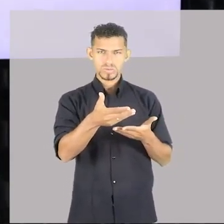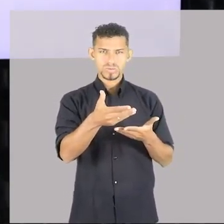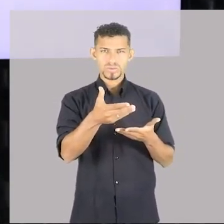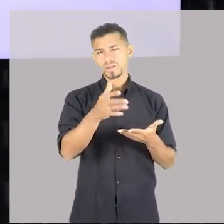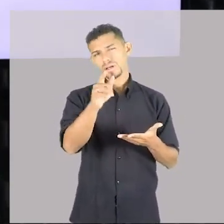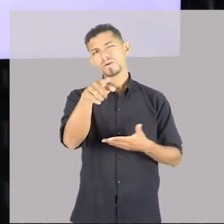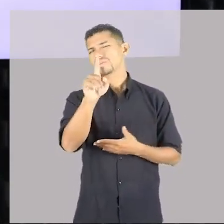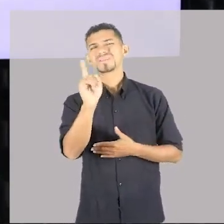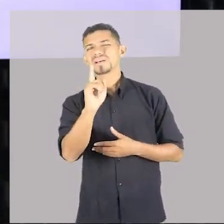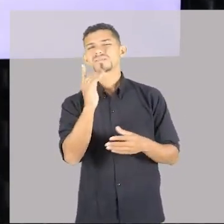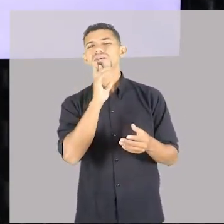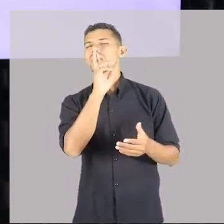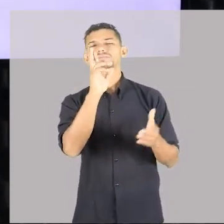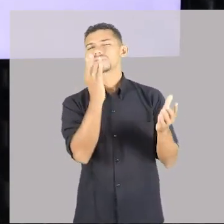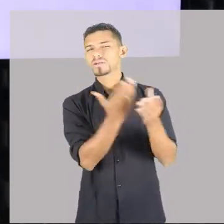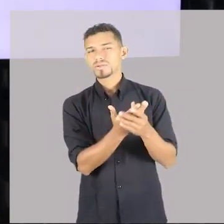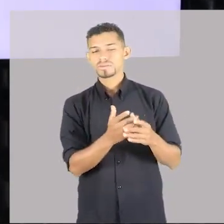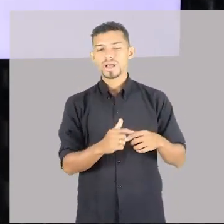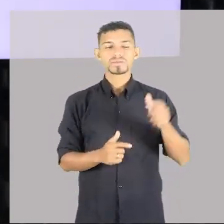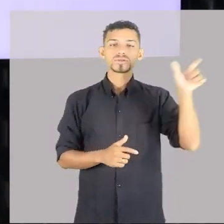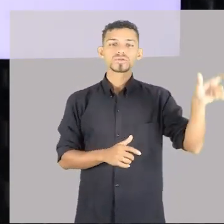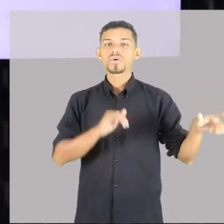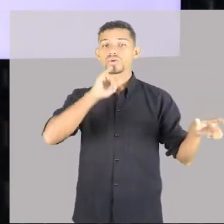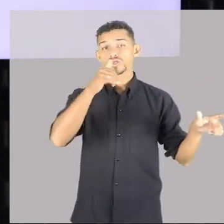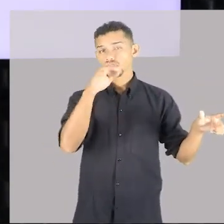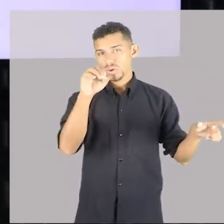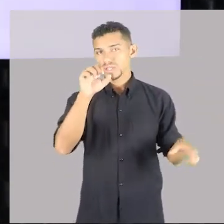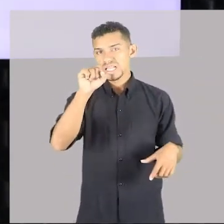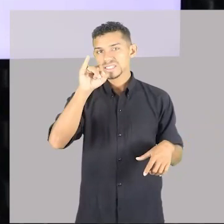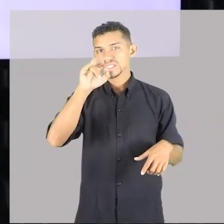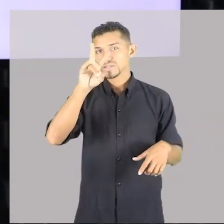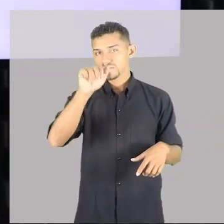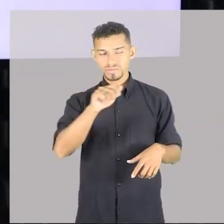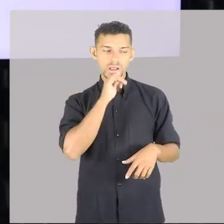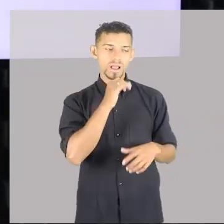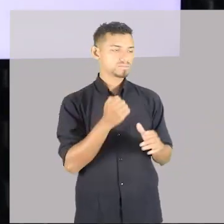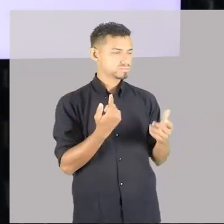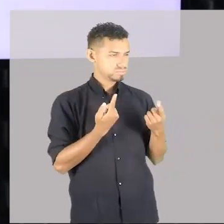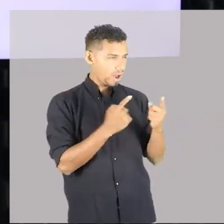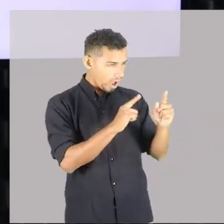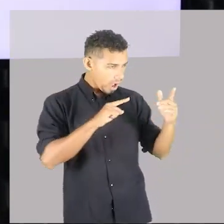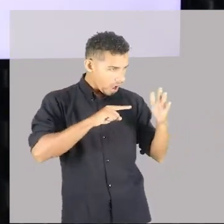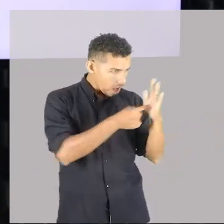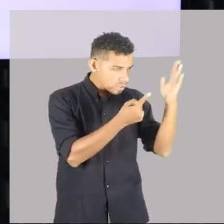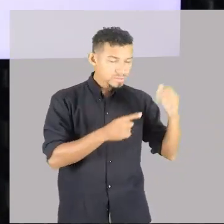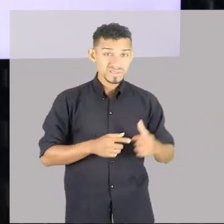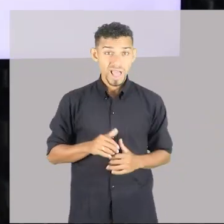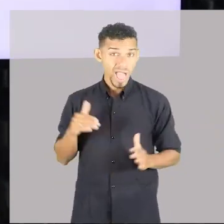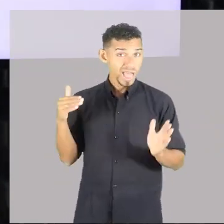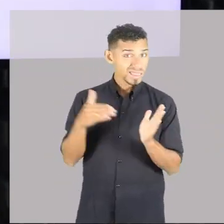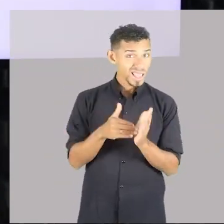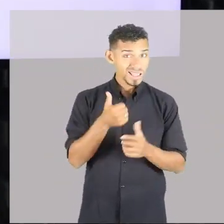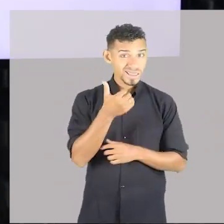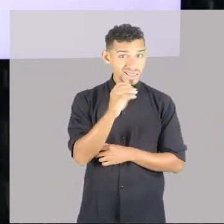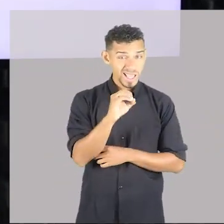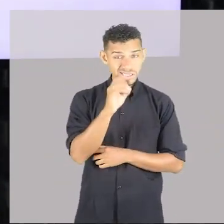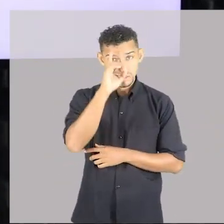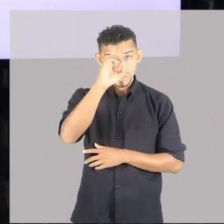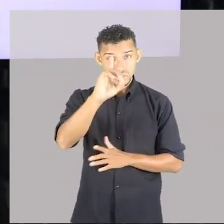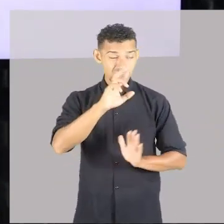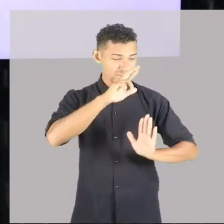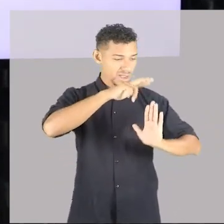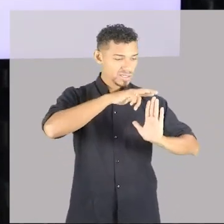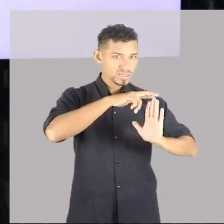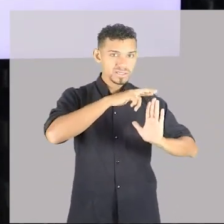não vai responder um processo, mas o João da Silva recebeu uma decisão contra ele, ele tem até 10 dias para interpor esse